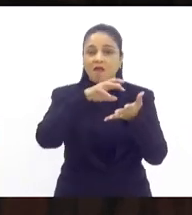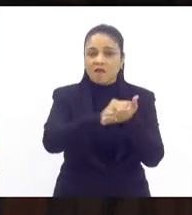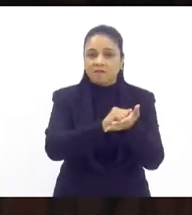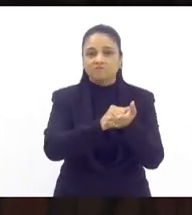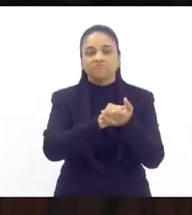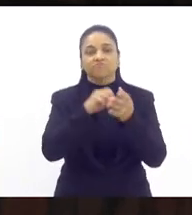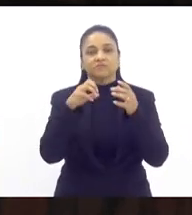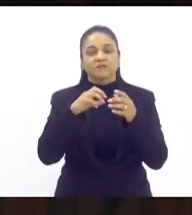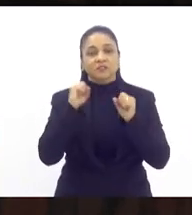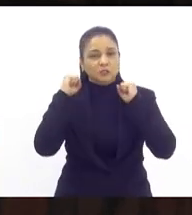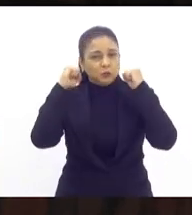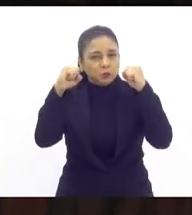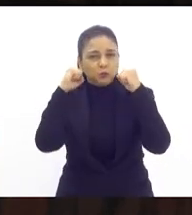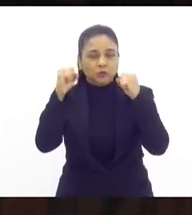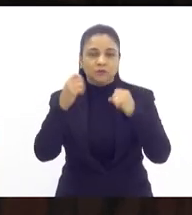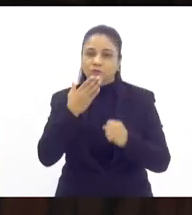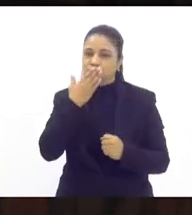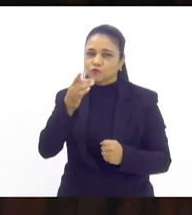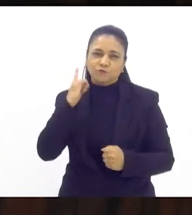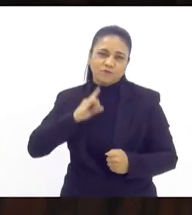torcida do Flamengo